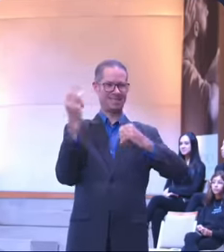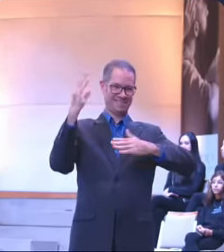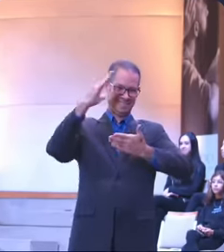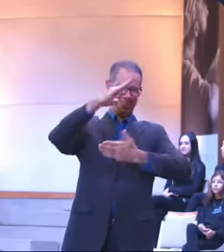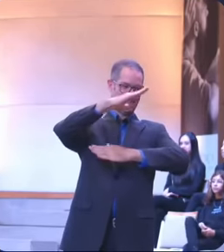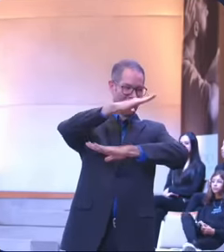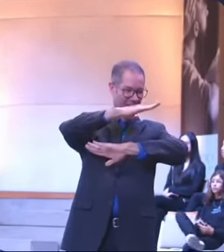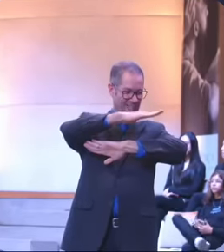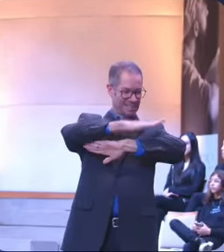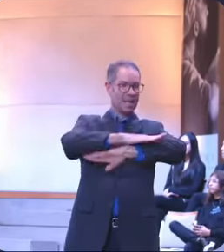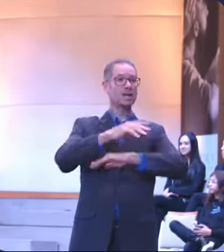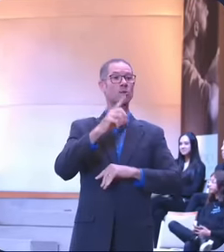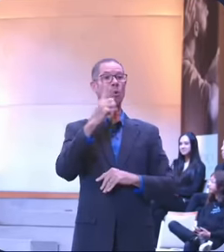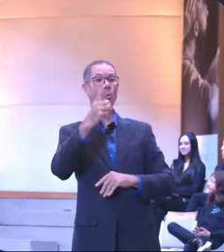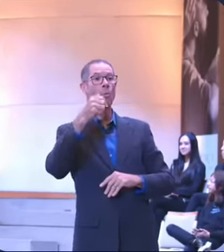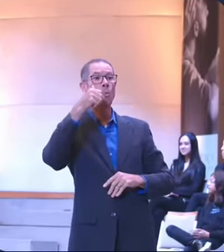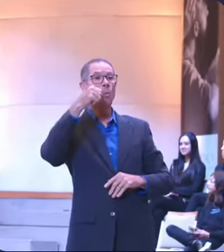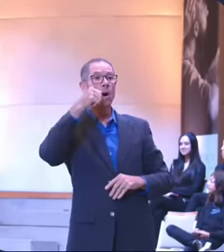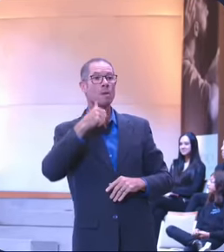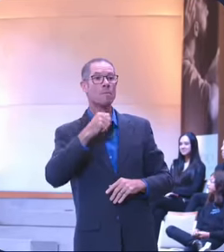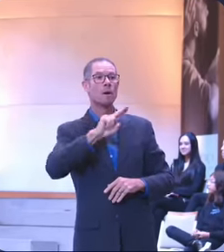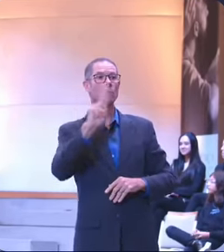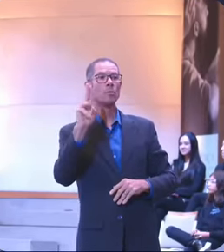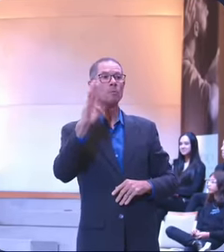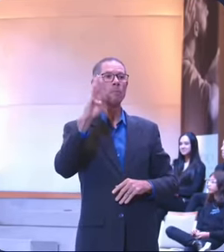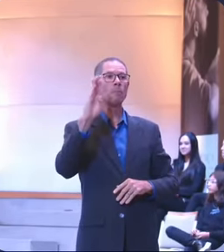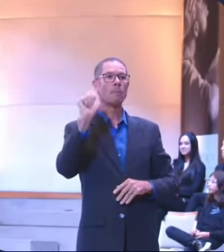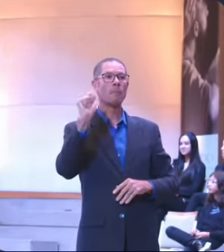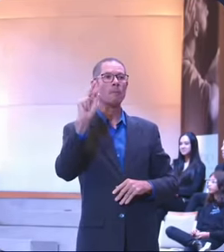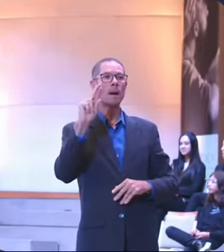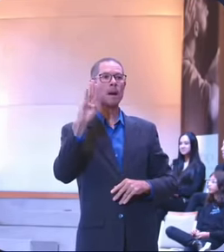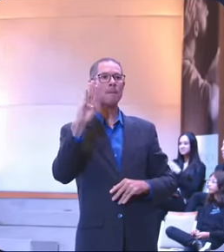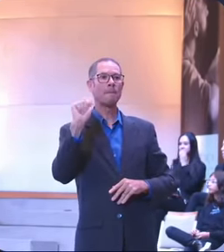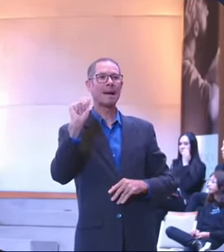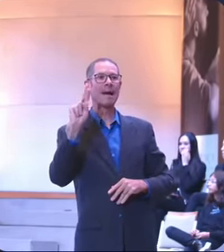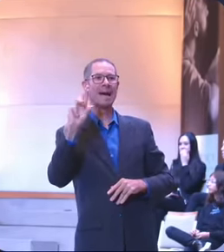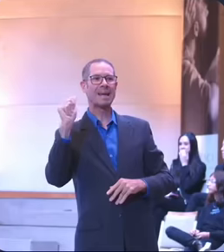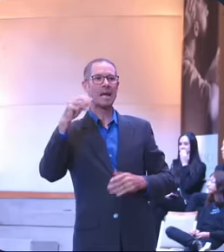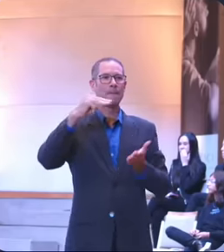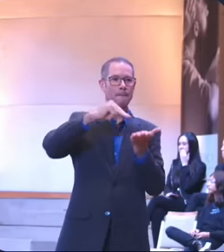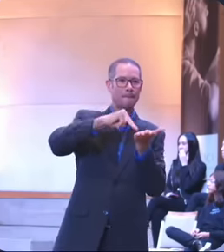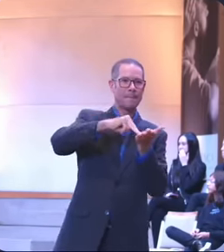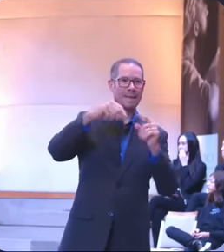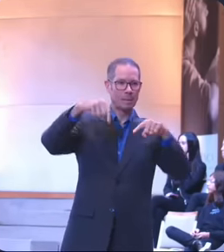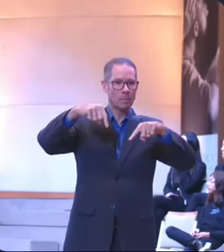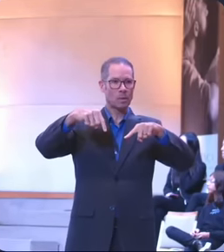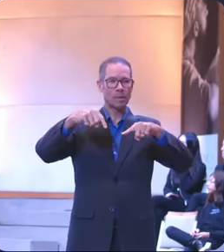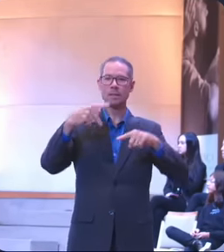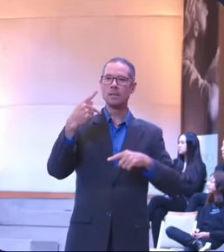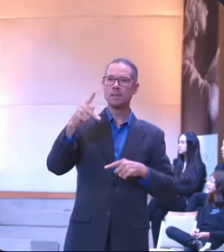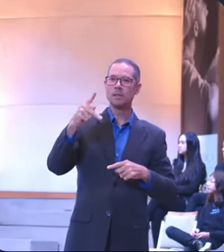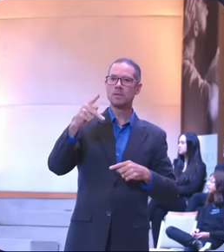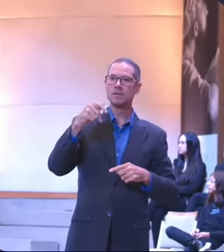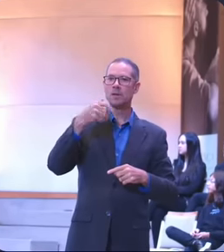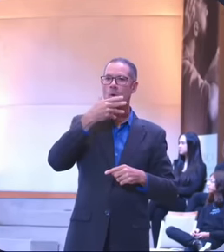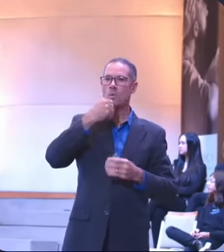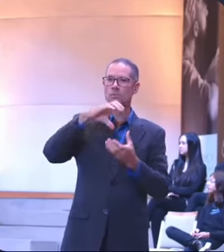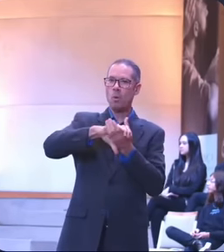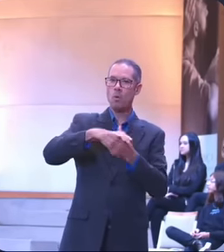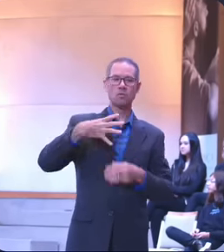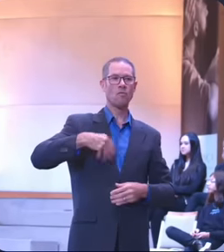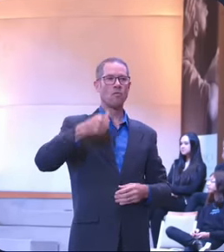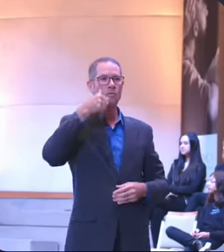tarde, de uma irmã chamada Bárbara. Ela é membro aqui da nossa igreja, seu esposo também, sua